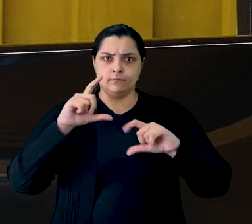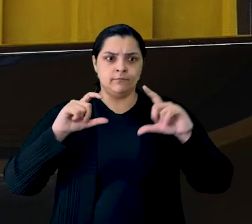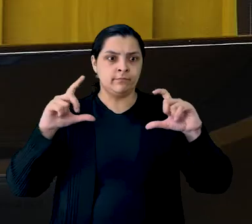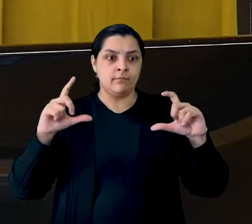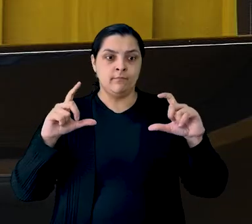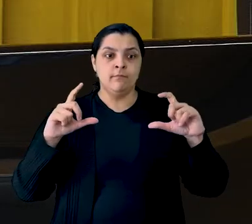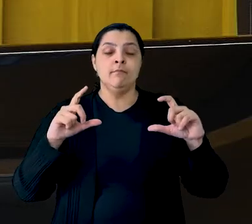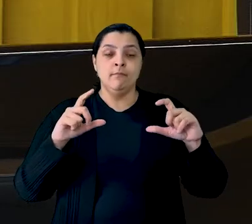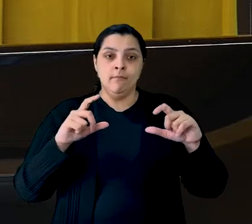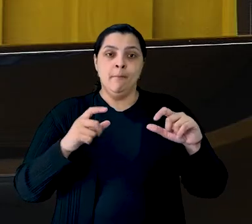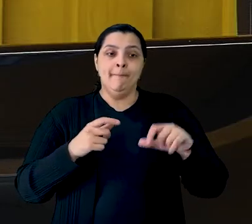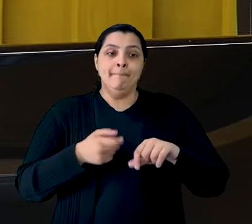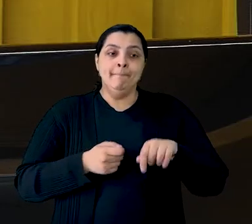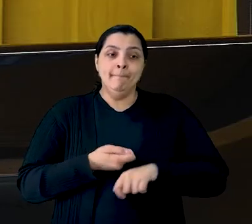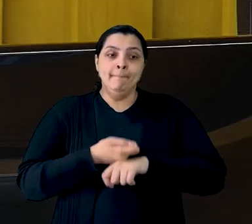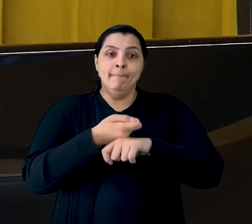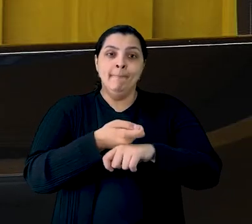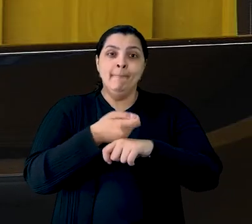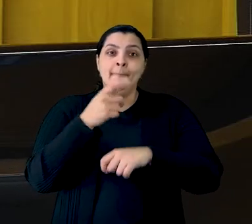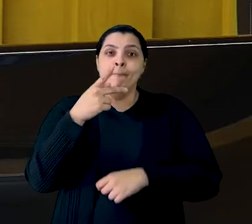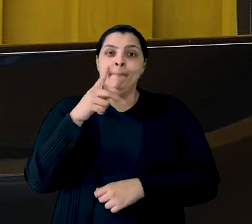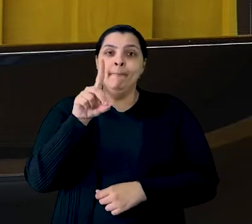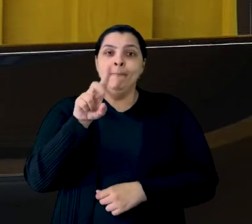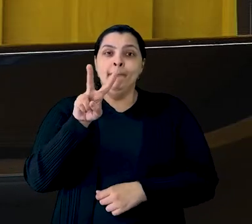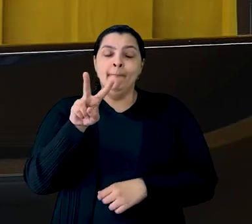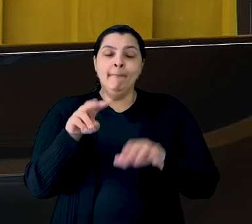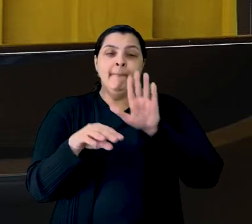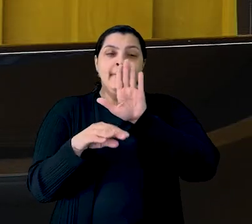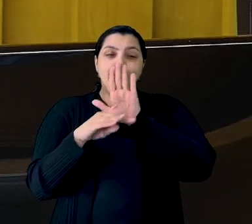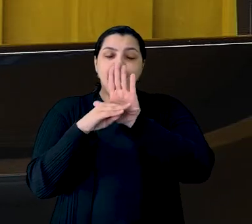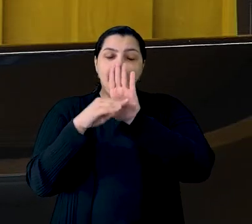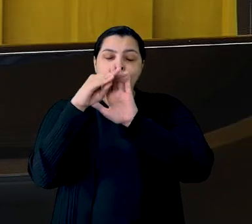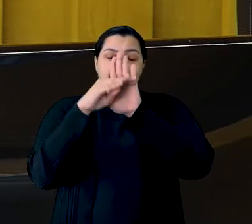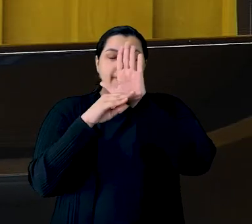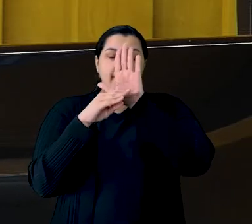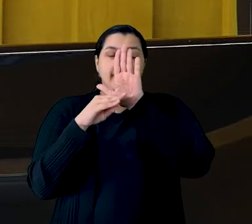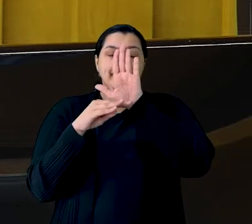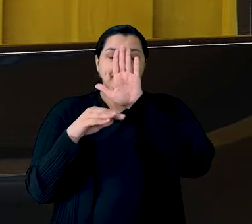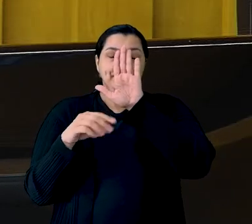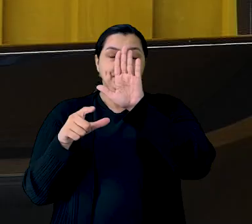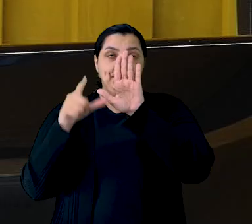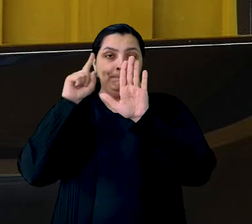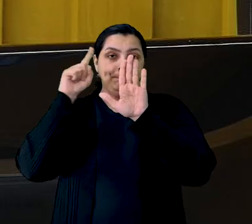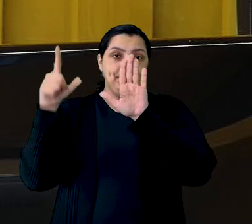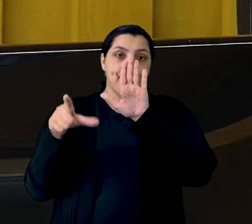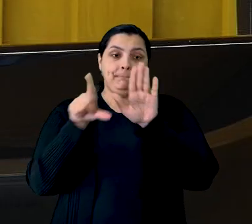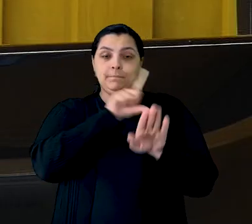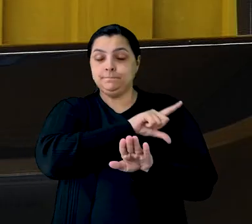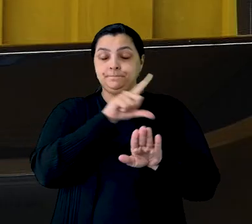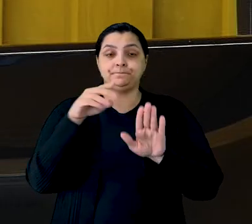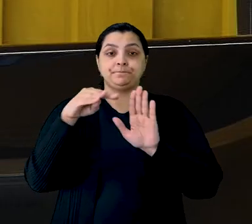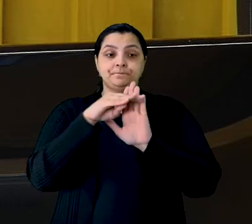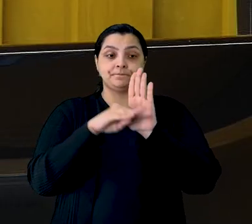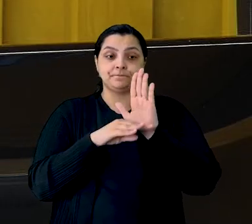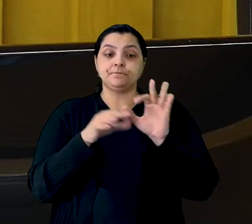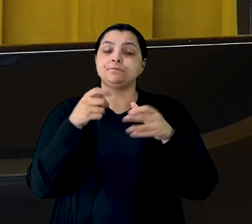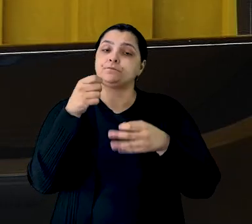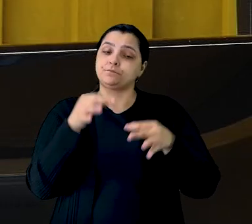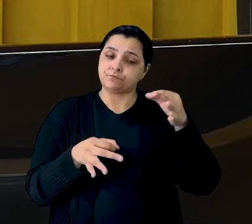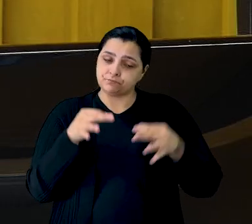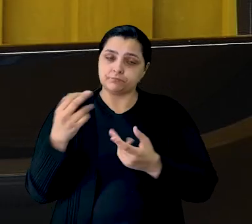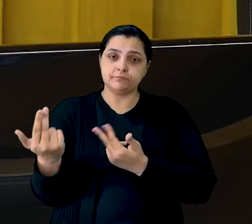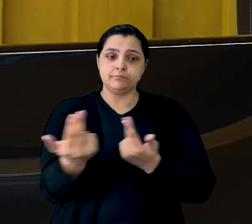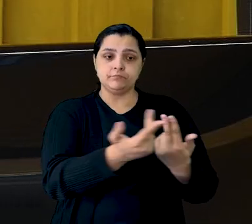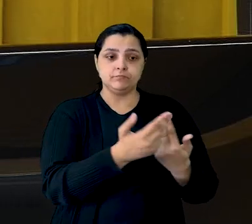dos valores de gratificação previstos no PDV em data anterior. E cito os precedentes